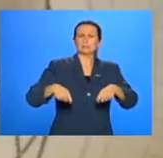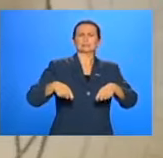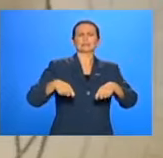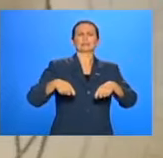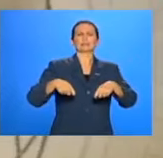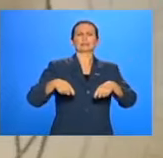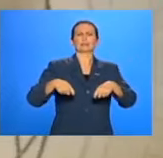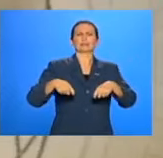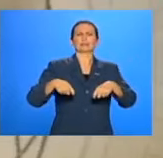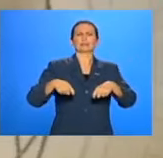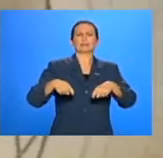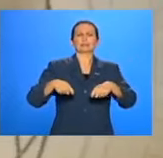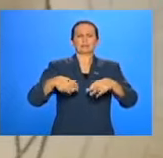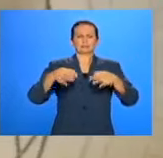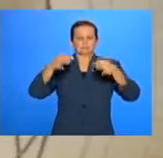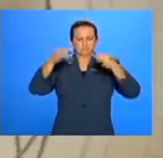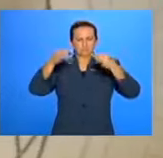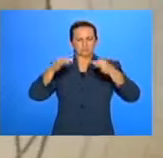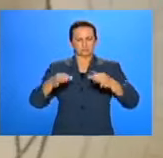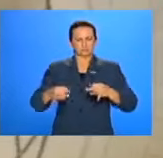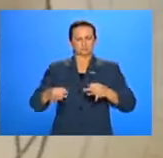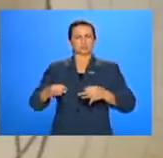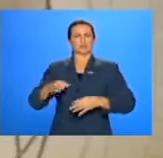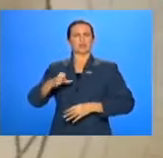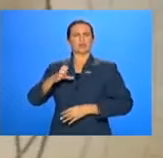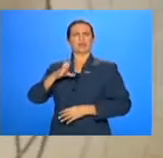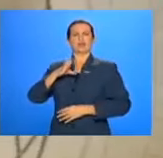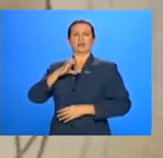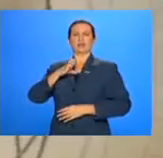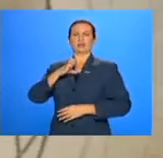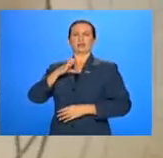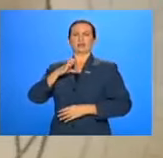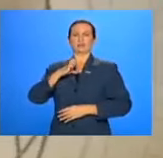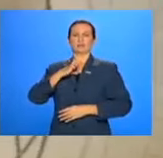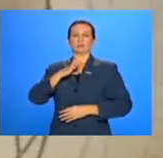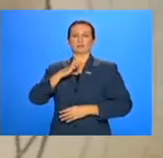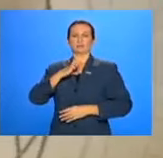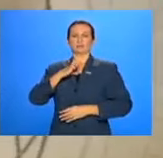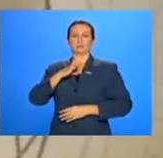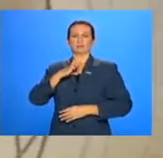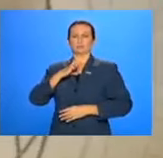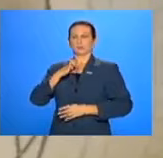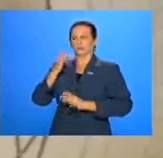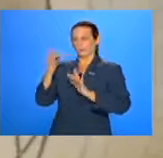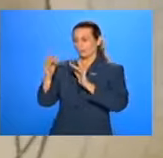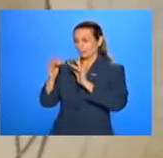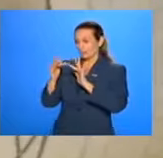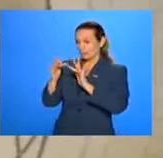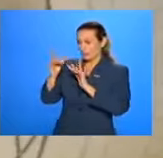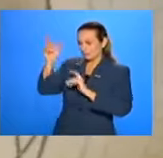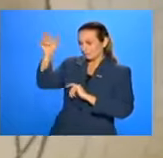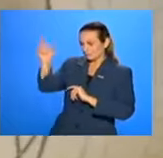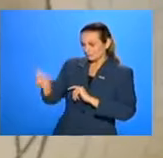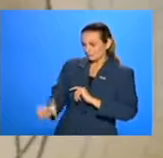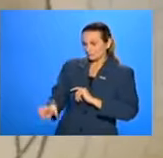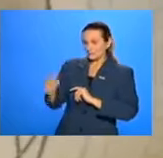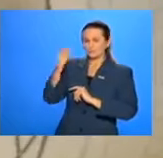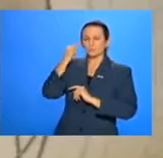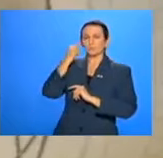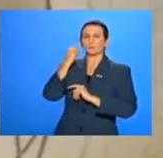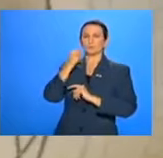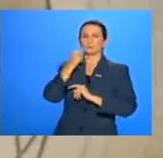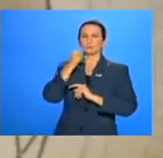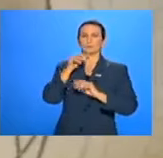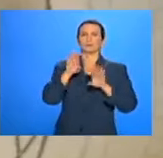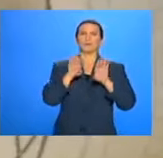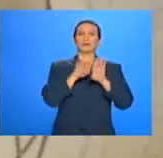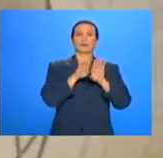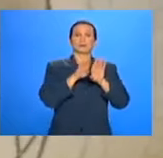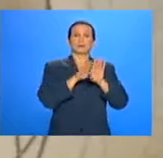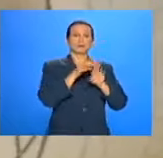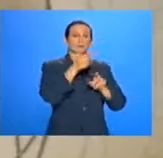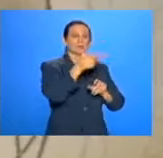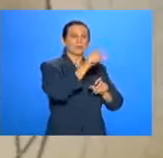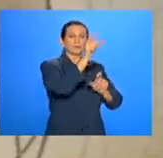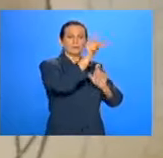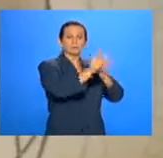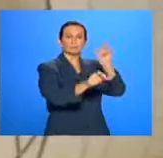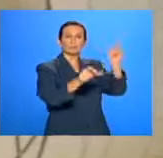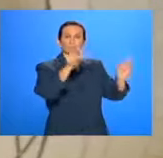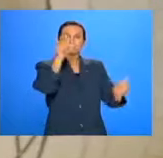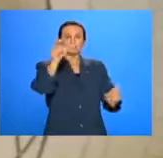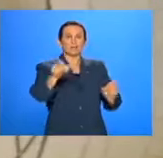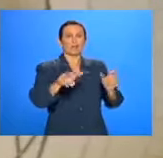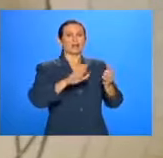ser ético tanto com o surdo como também com os seus colegas de profissão.